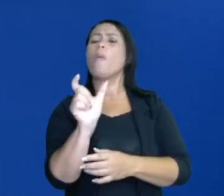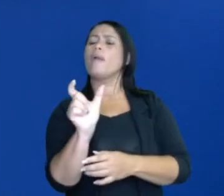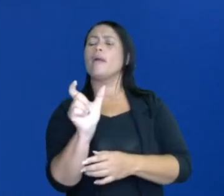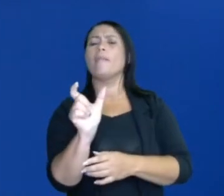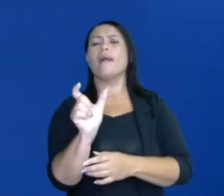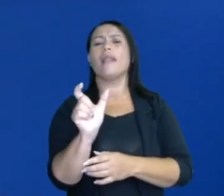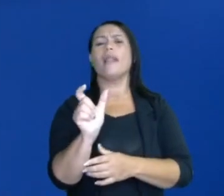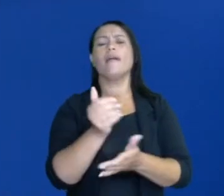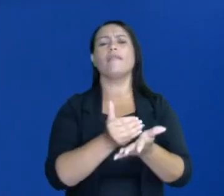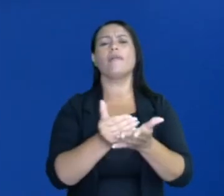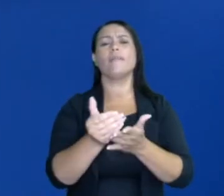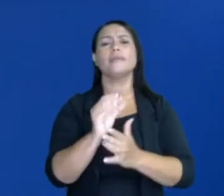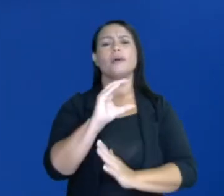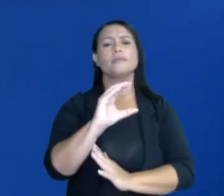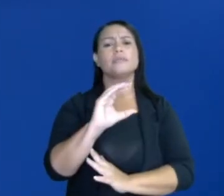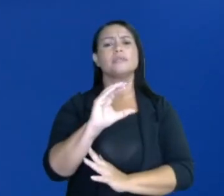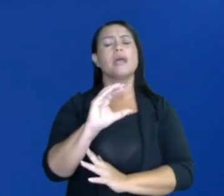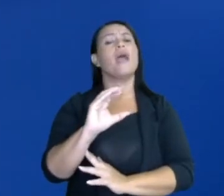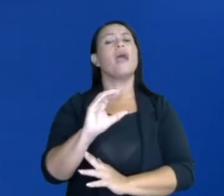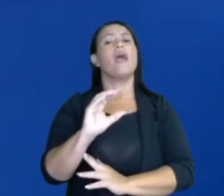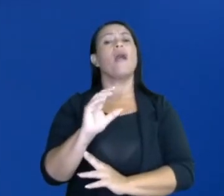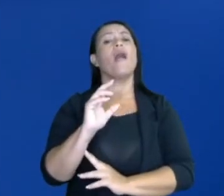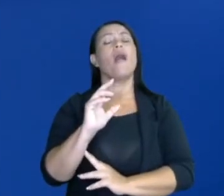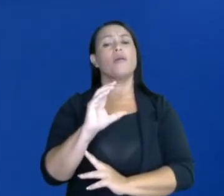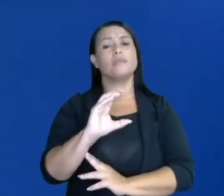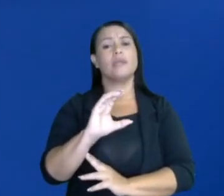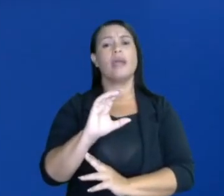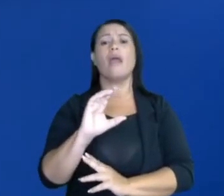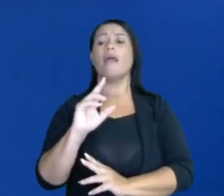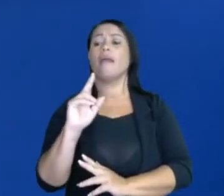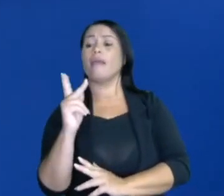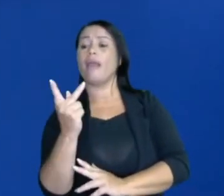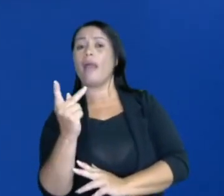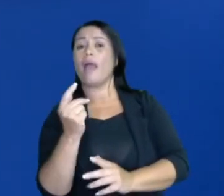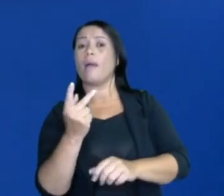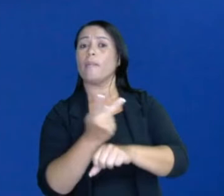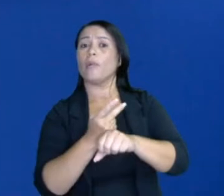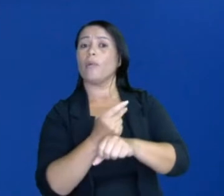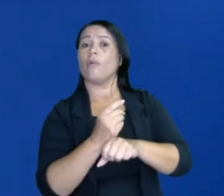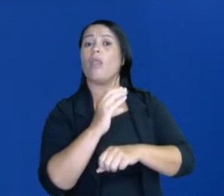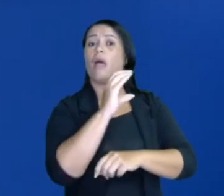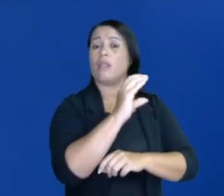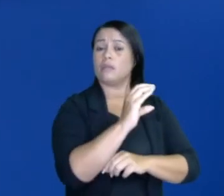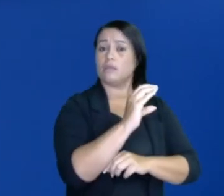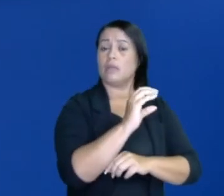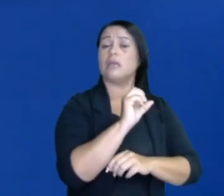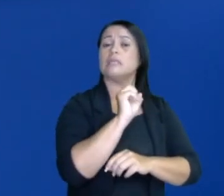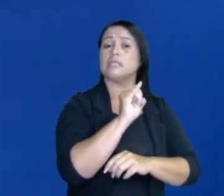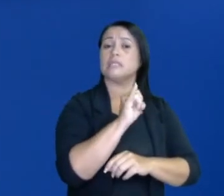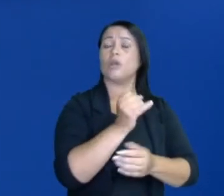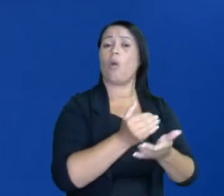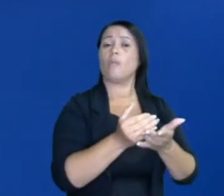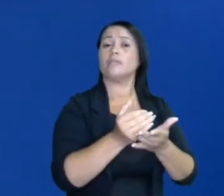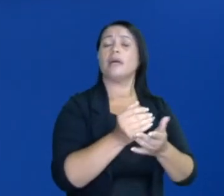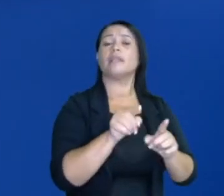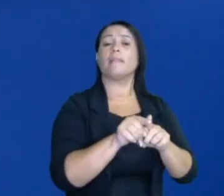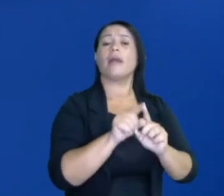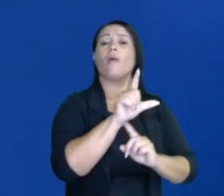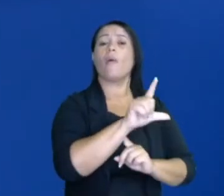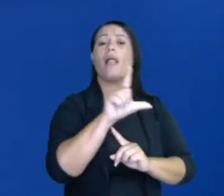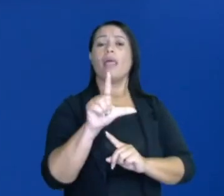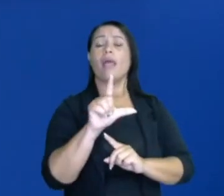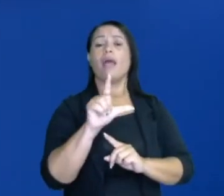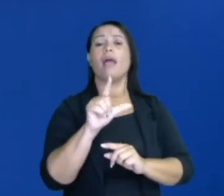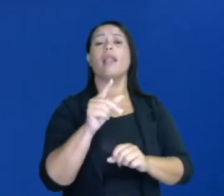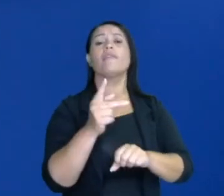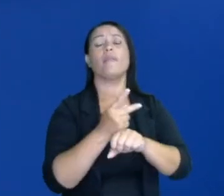palavra começar com CH, você procura na parte da letra C. E quando começar com LL, você procura na parte